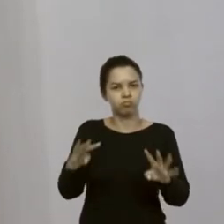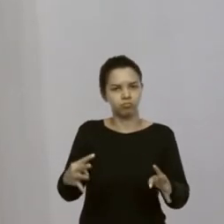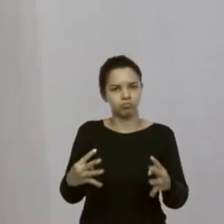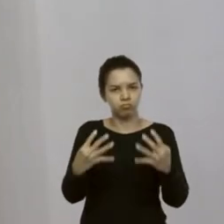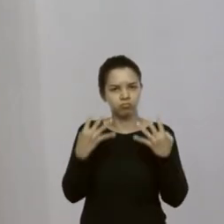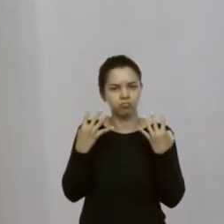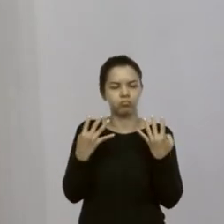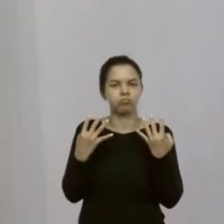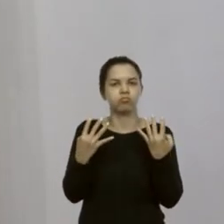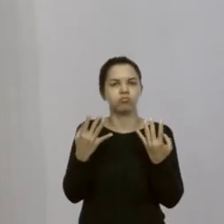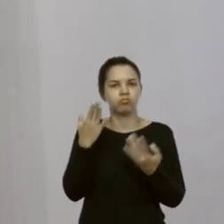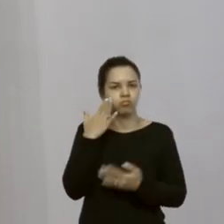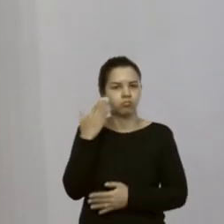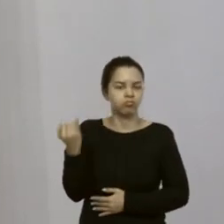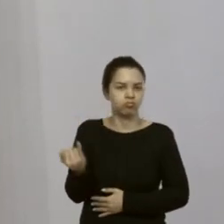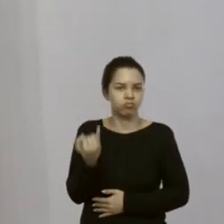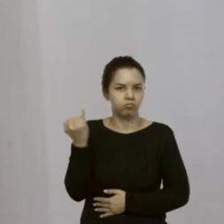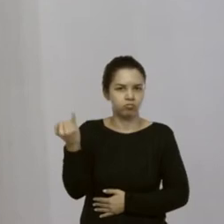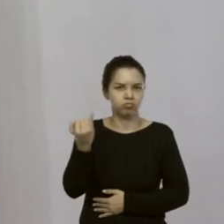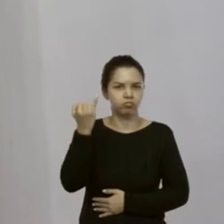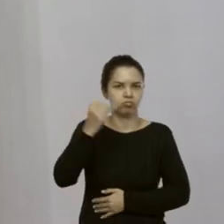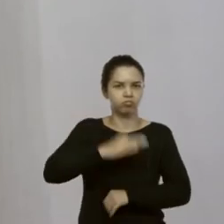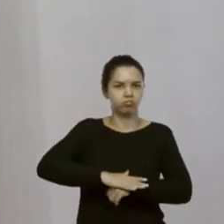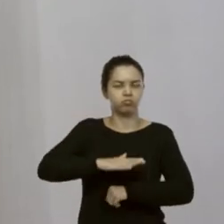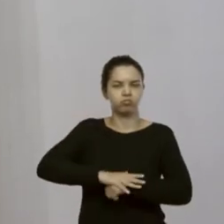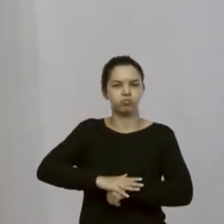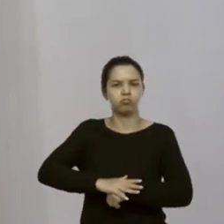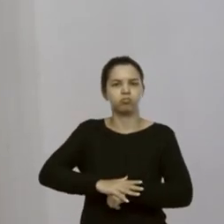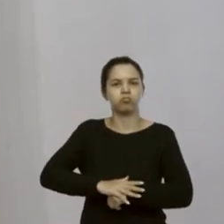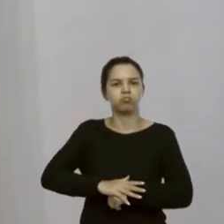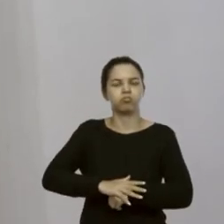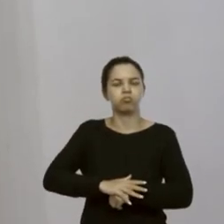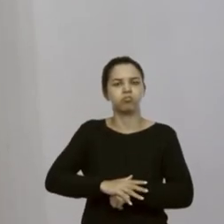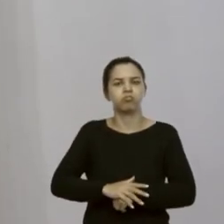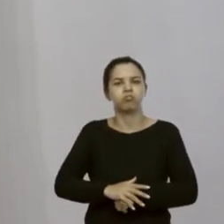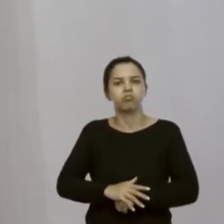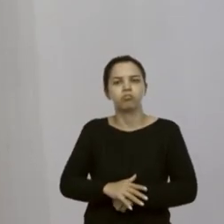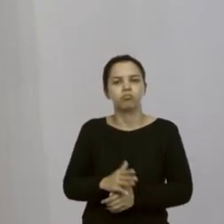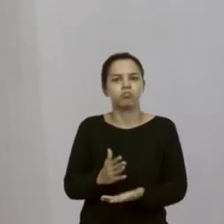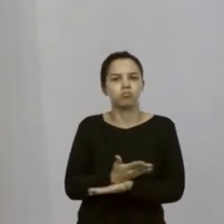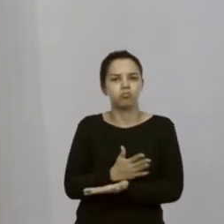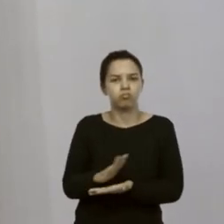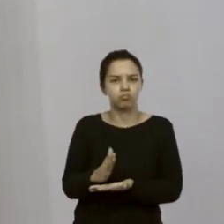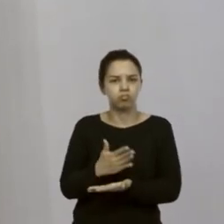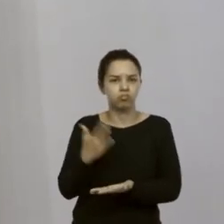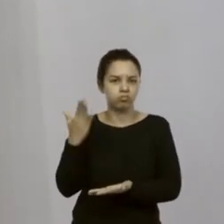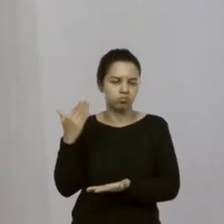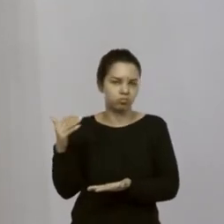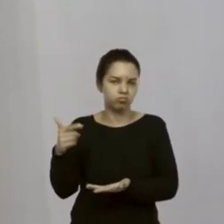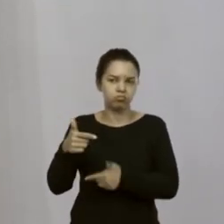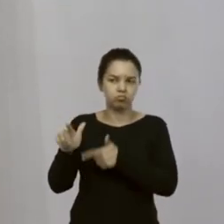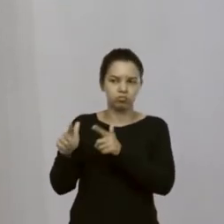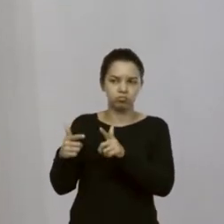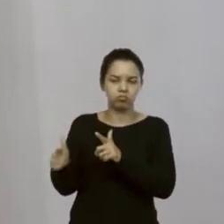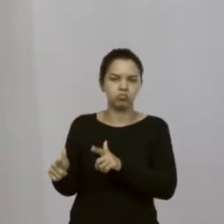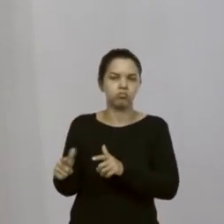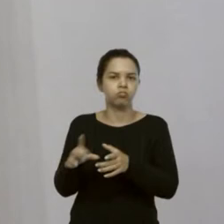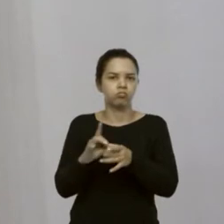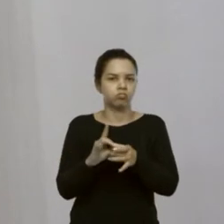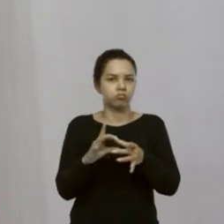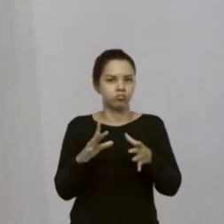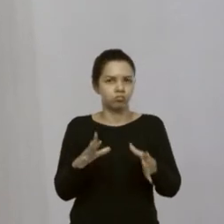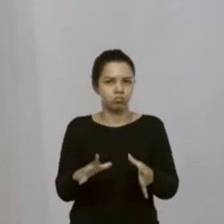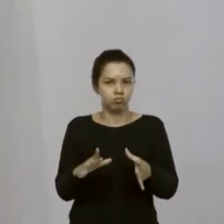a relevância e o protagonismo. Fato que talvez outros atores da nossa democracia podem não